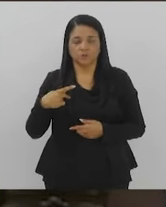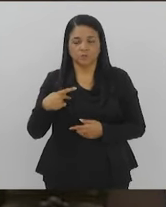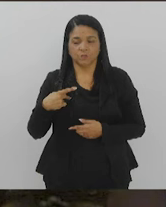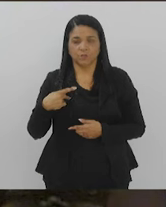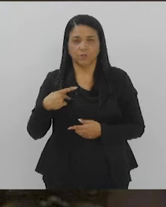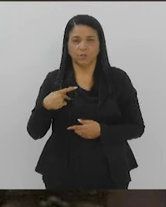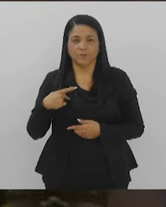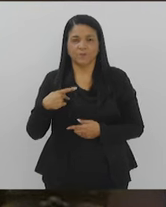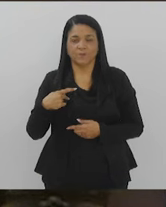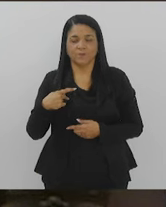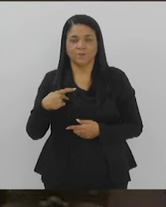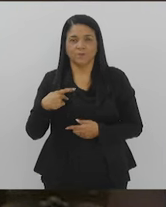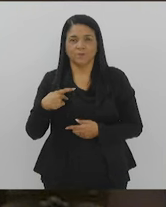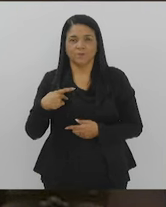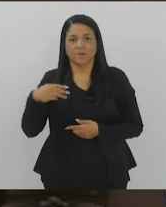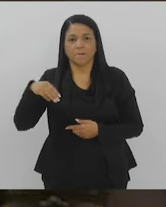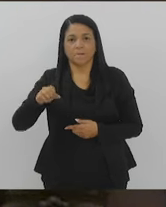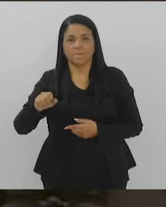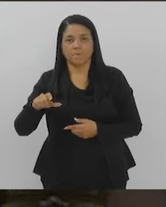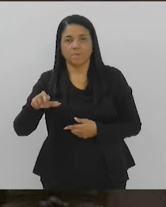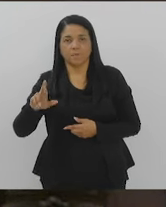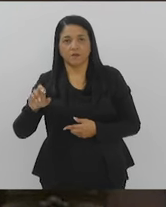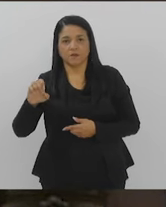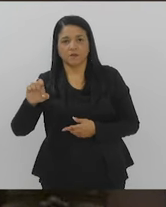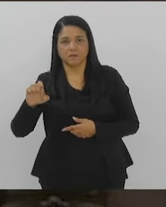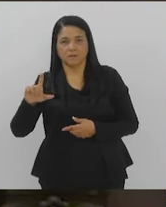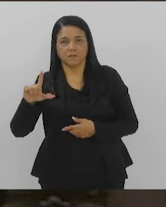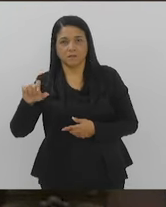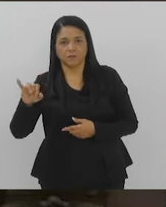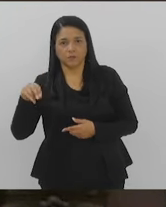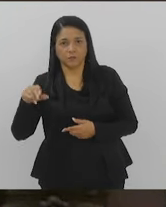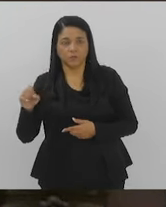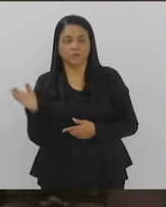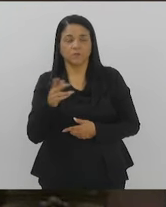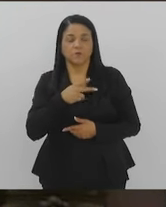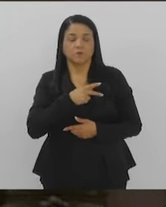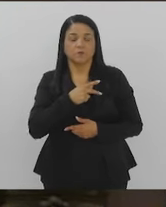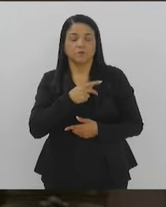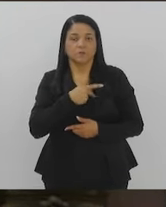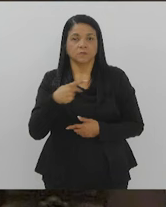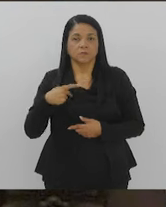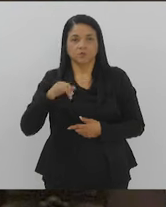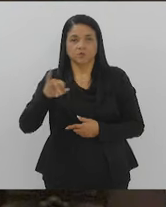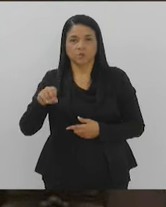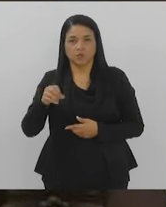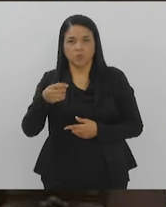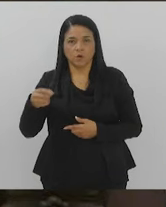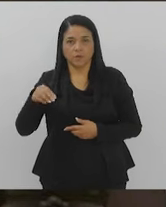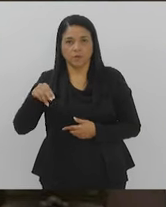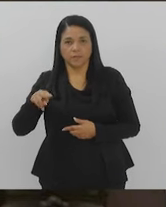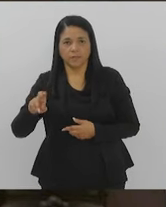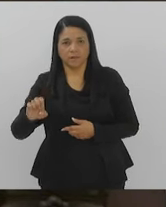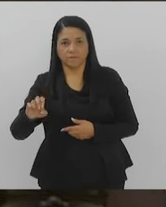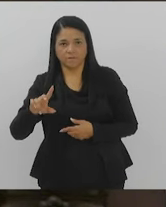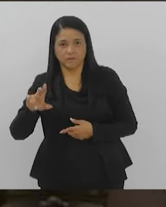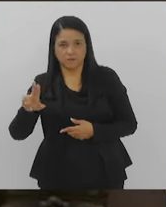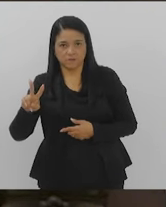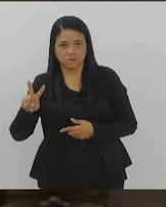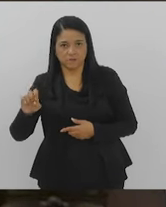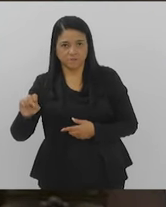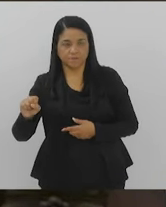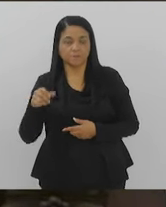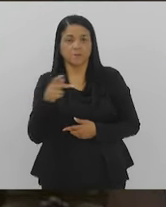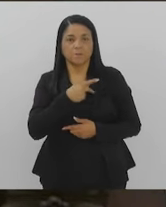pastor Marcelino Barbosa, nosso pastor João Neves, nosso